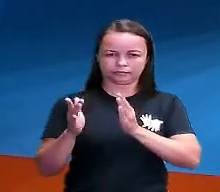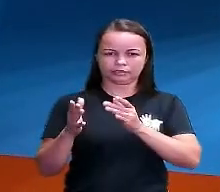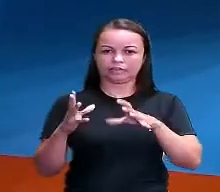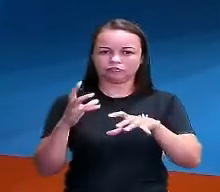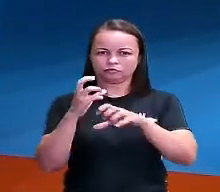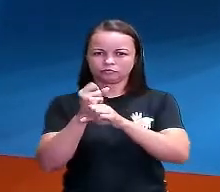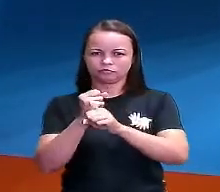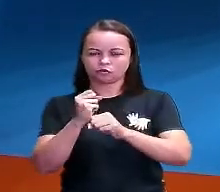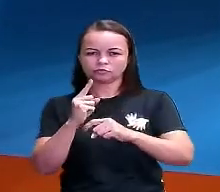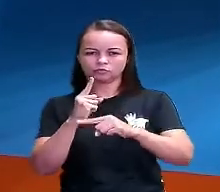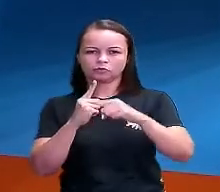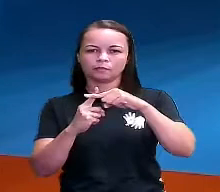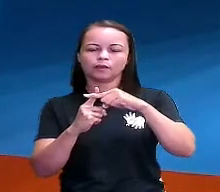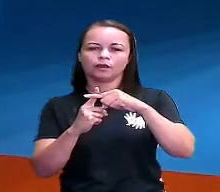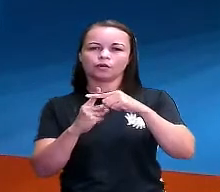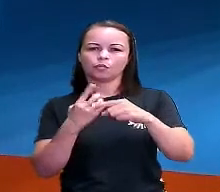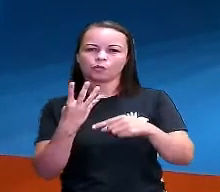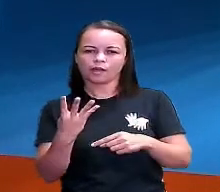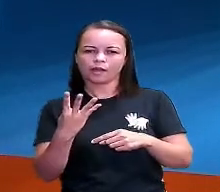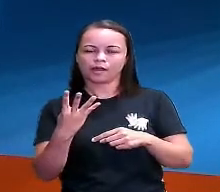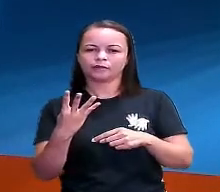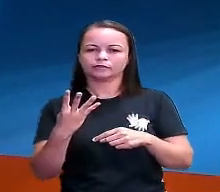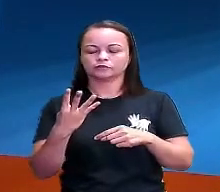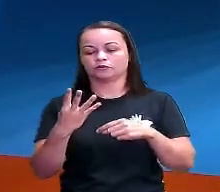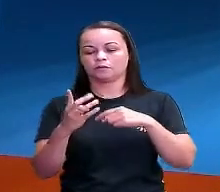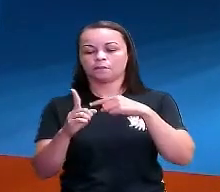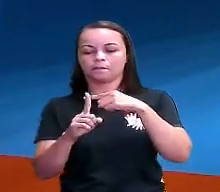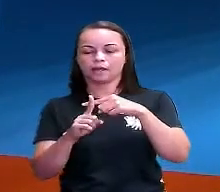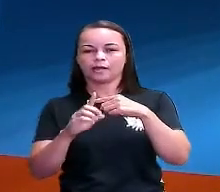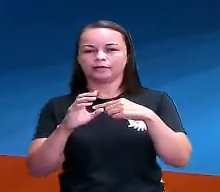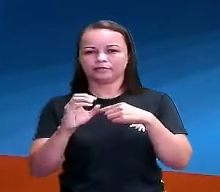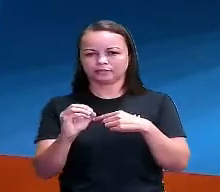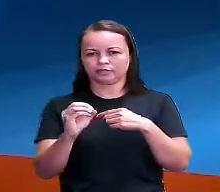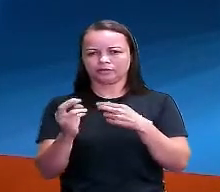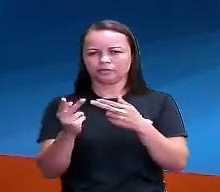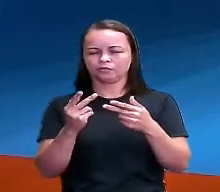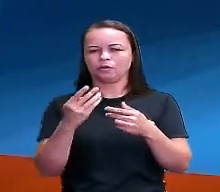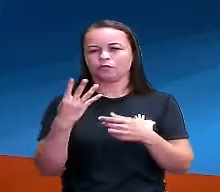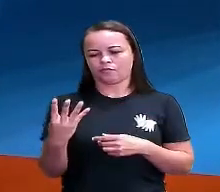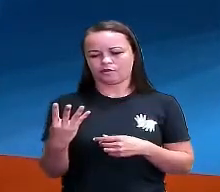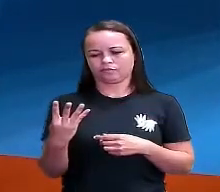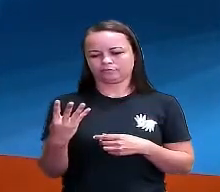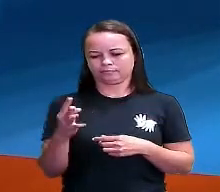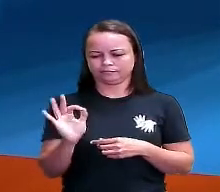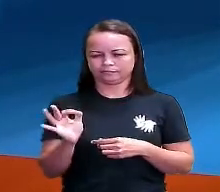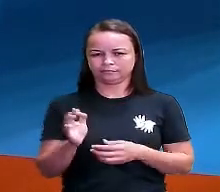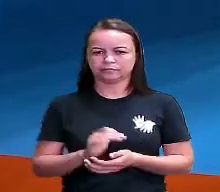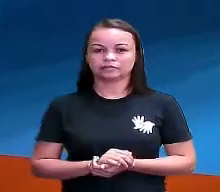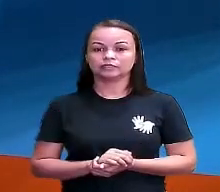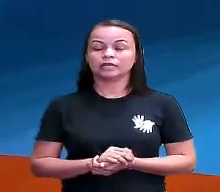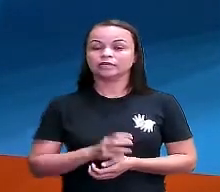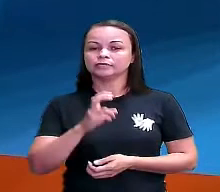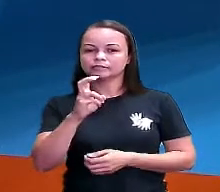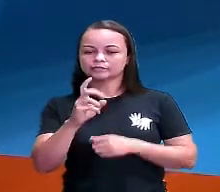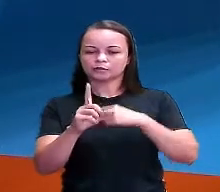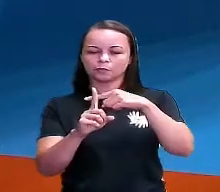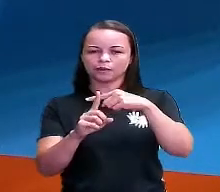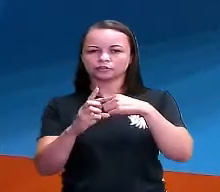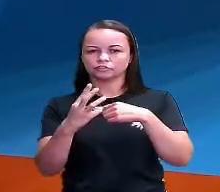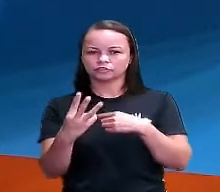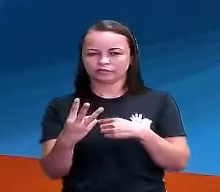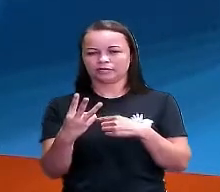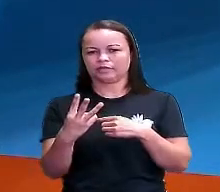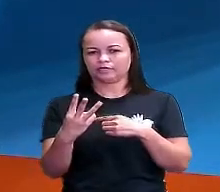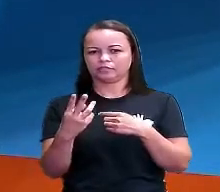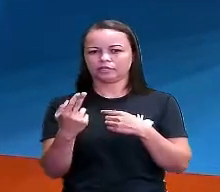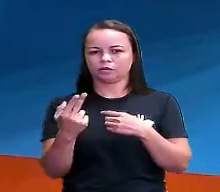somar 4 mais 0, número somado com 0 dá 4, né, gente? E 5 mais 3, que